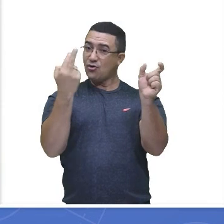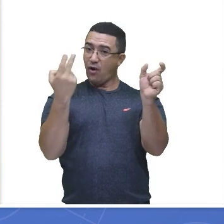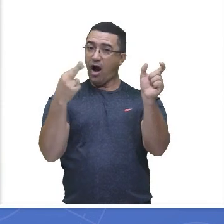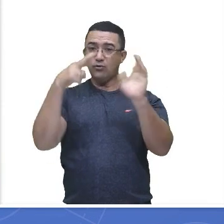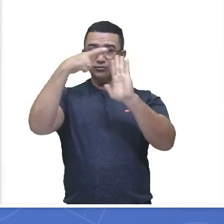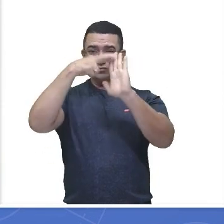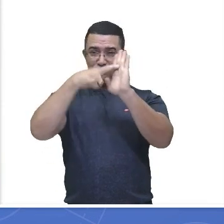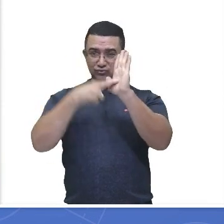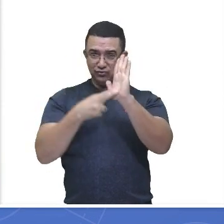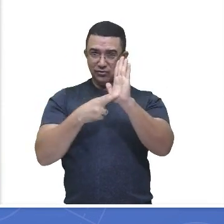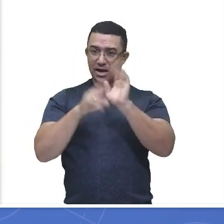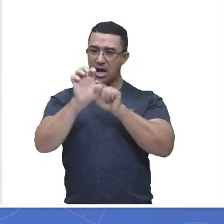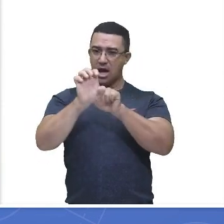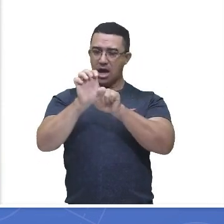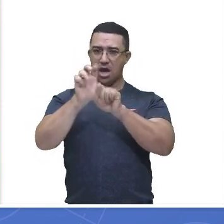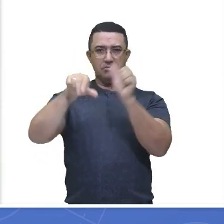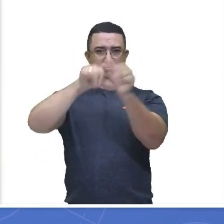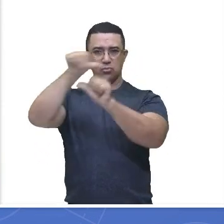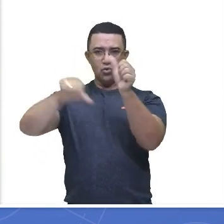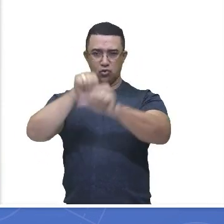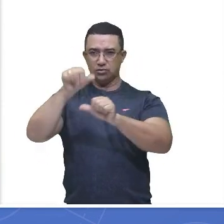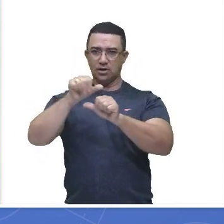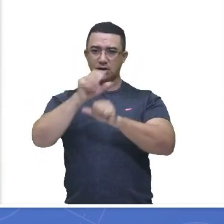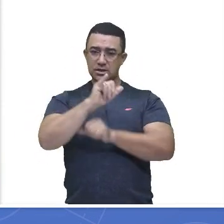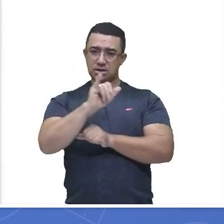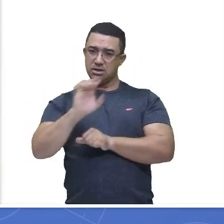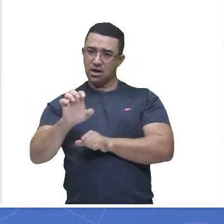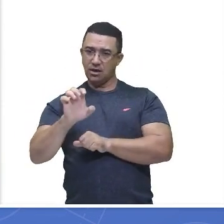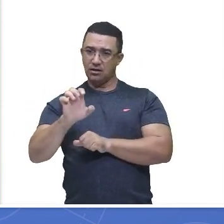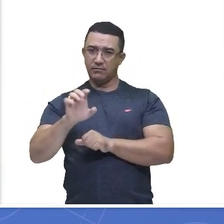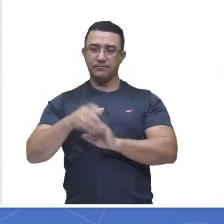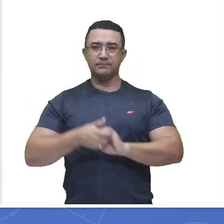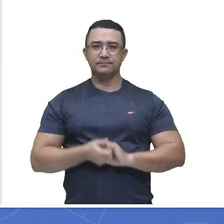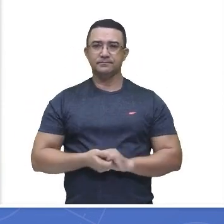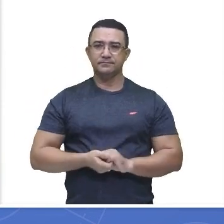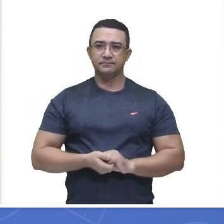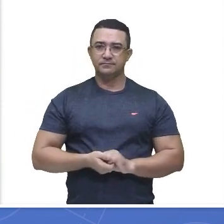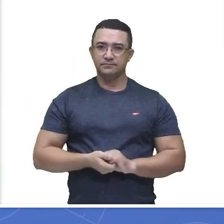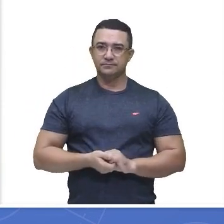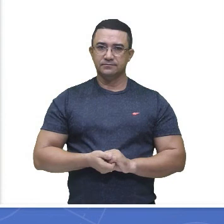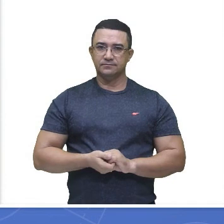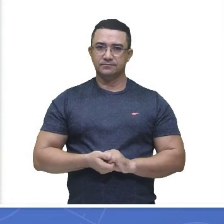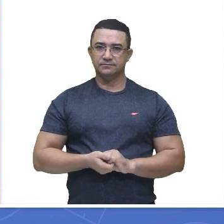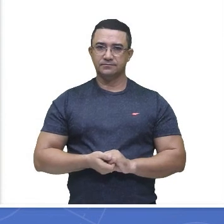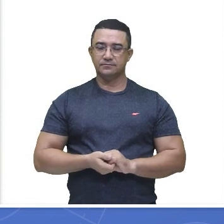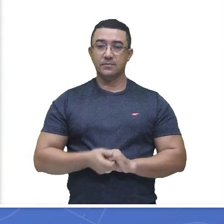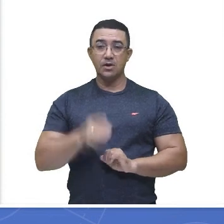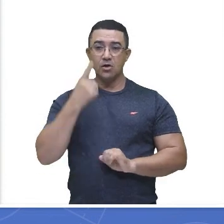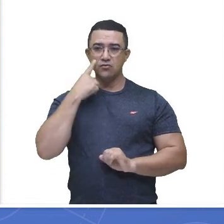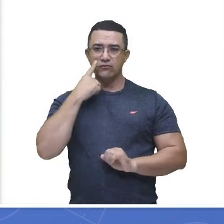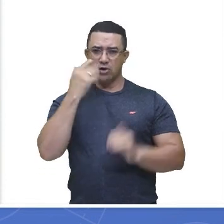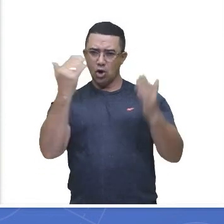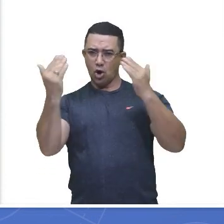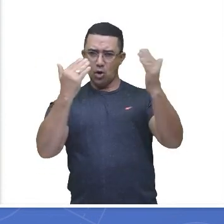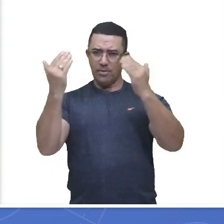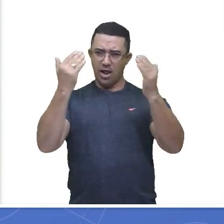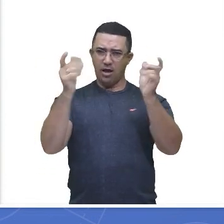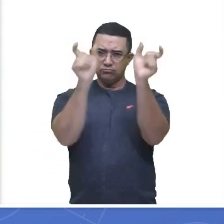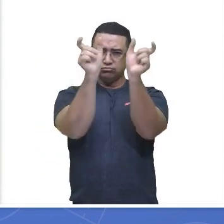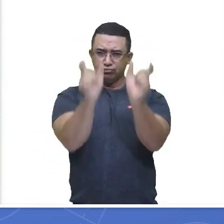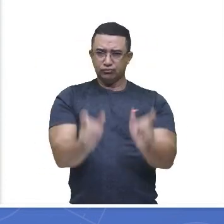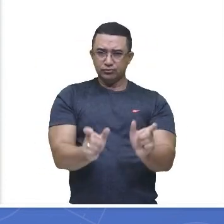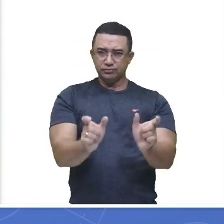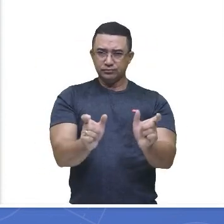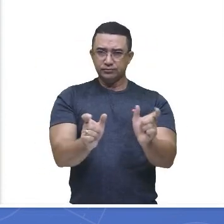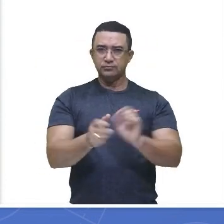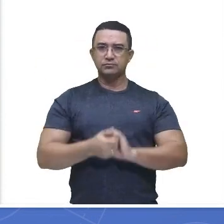para IE ou para I, dependendo da pessoa do discurso. Então, olha, observe como ficou.